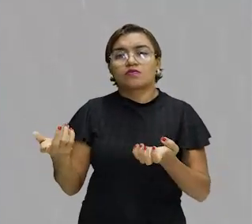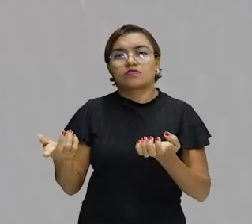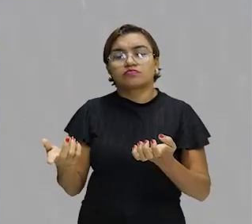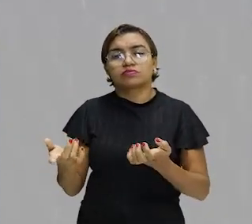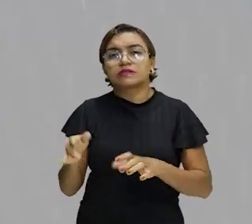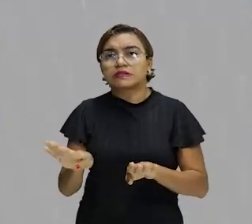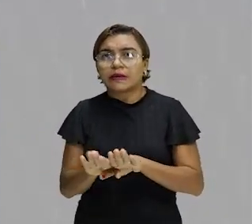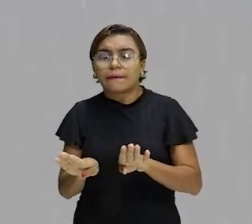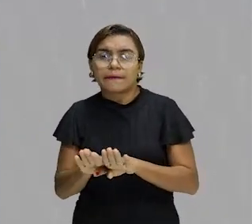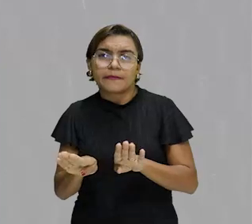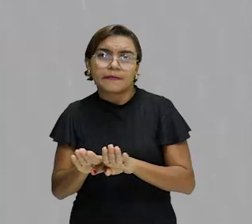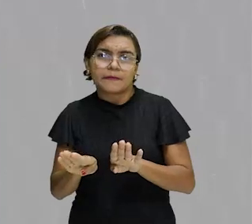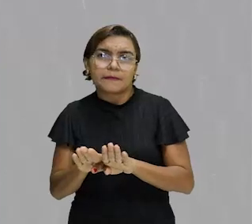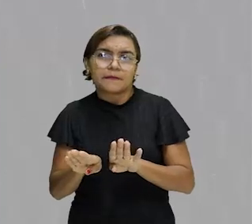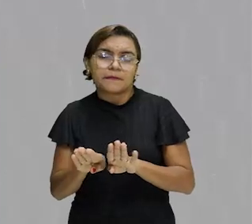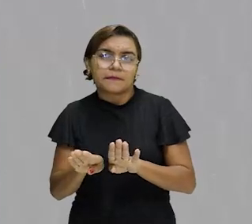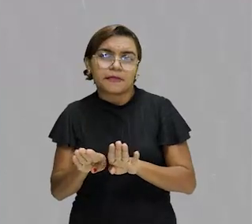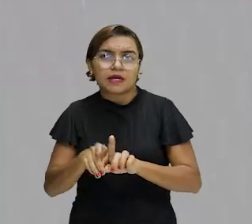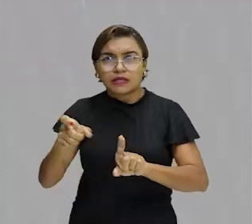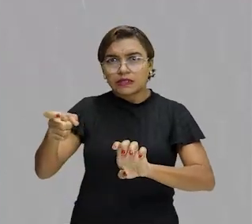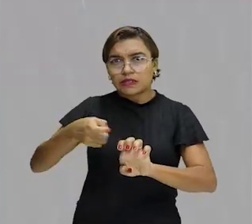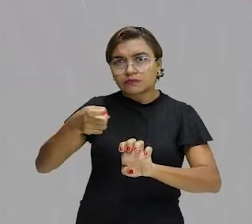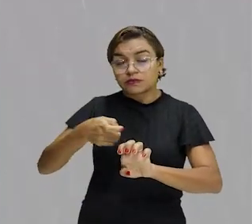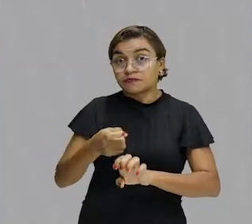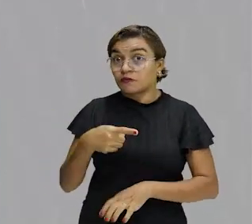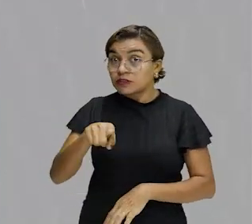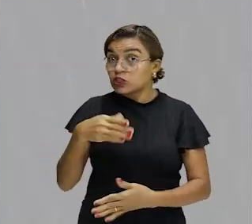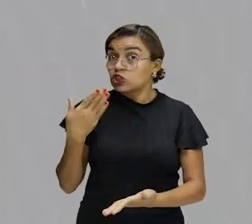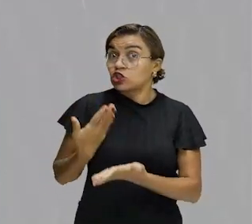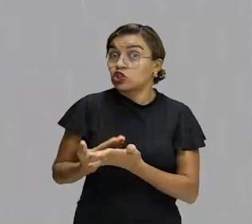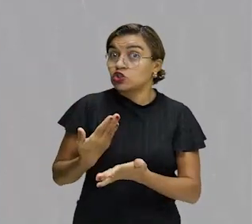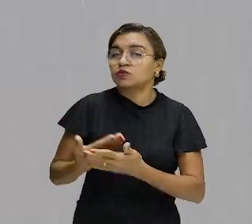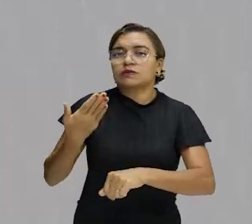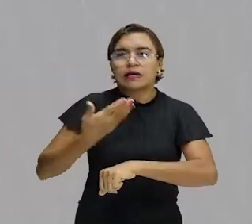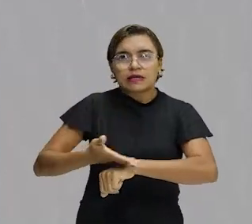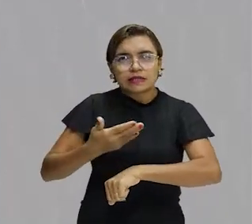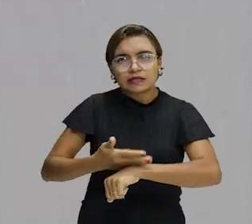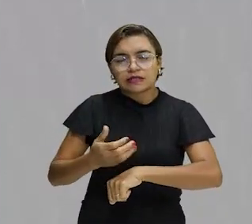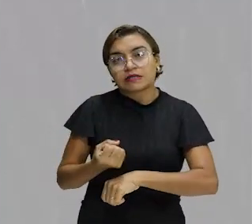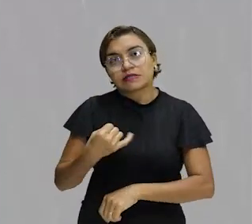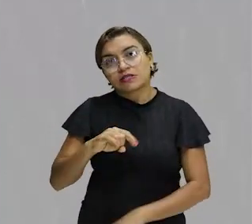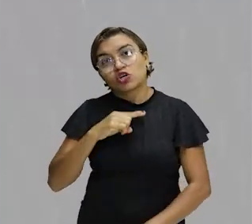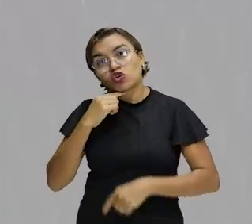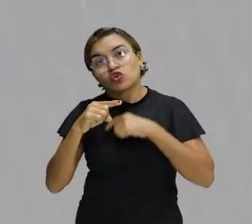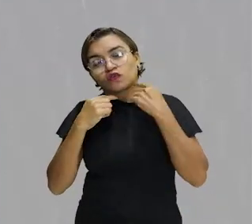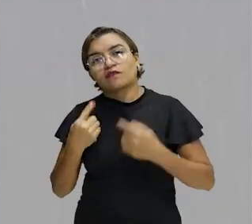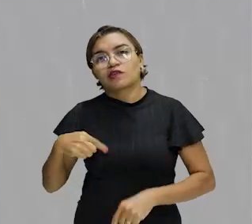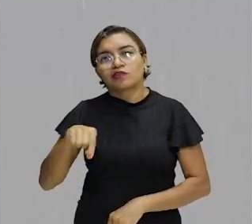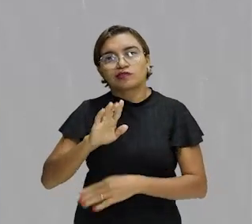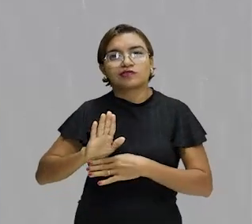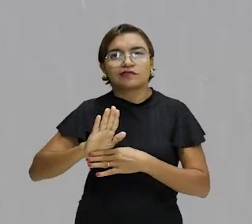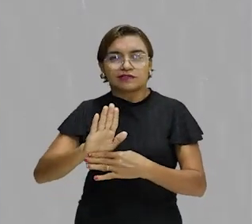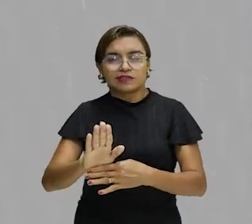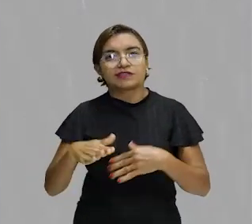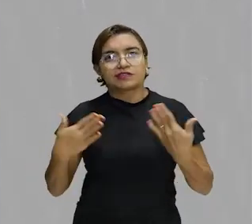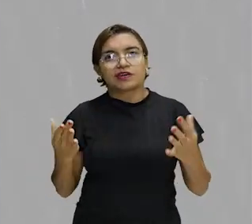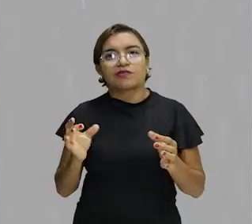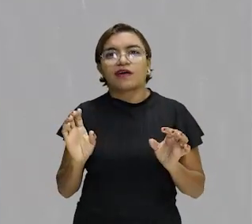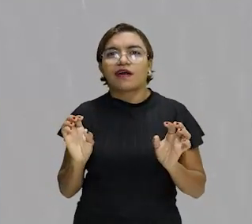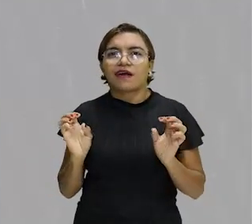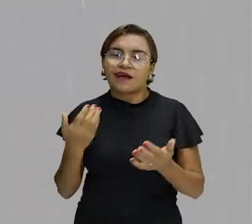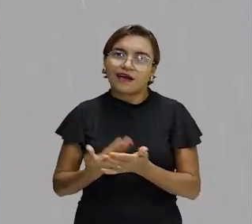também que até pela definição de logaritmo, a definição de logaritmo ele parte do raciocínio das potências. E